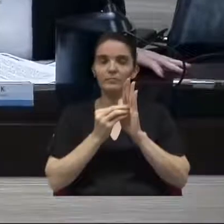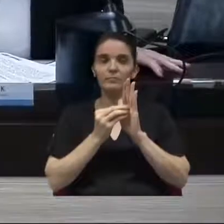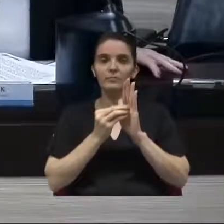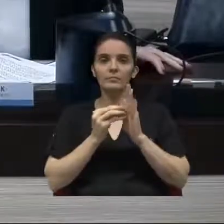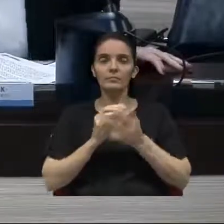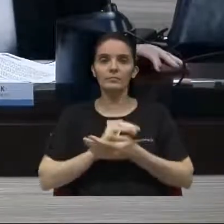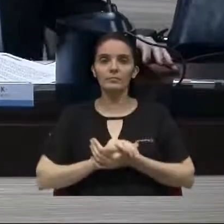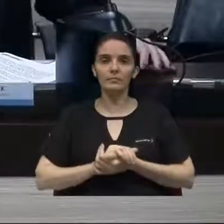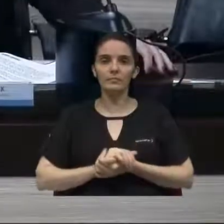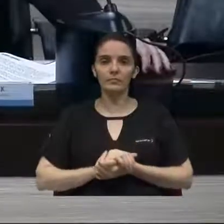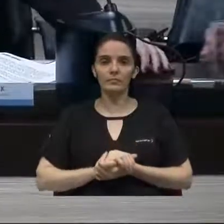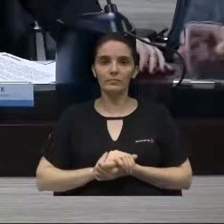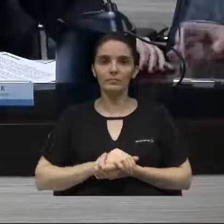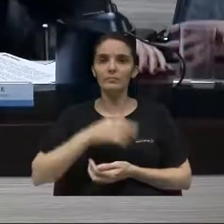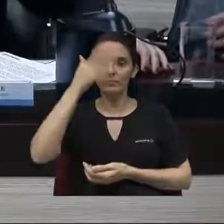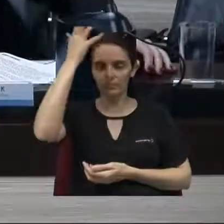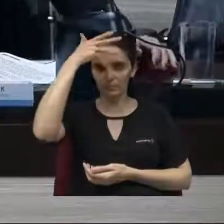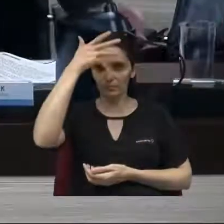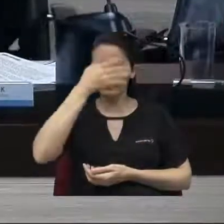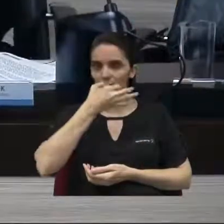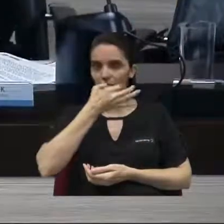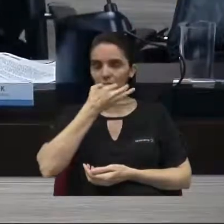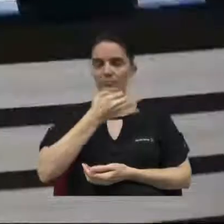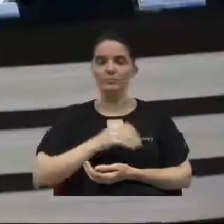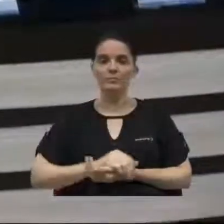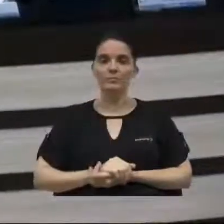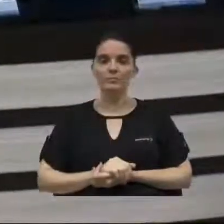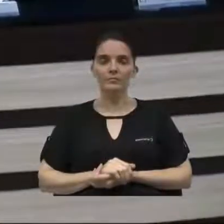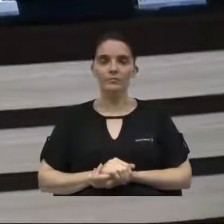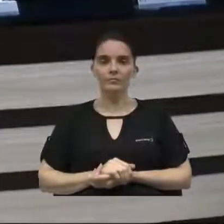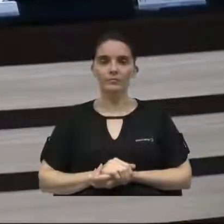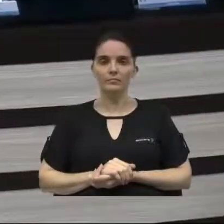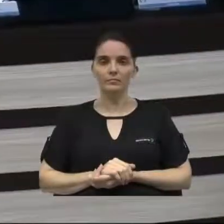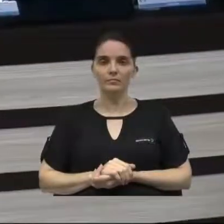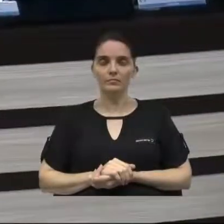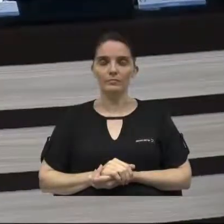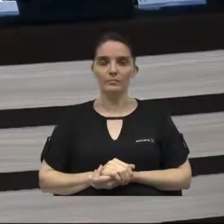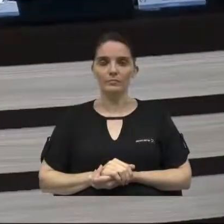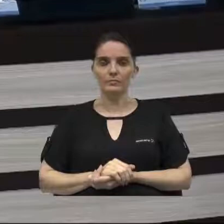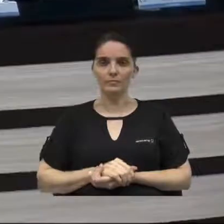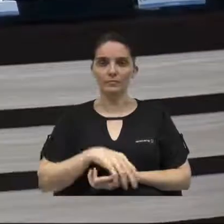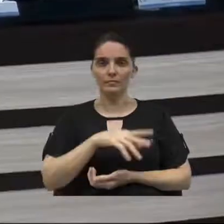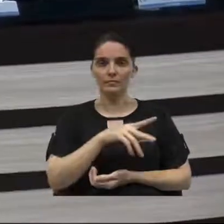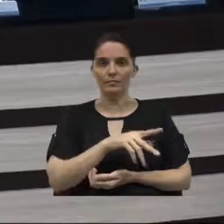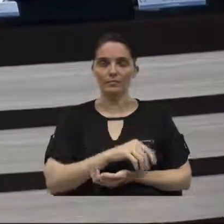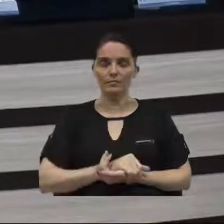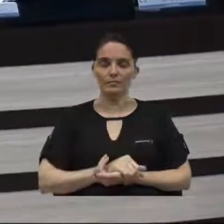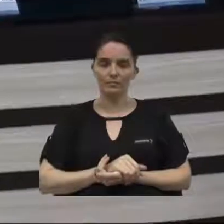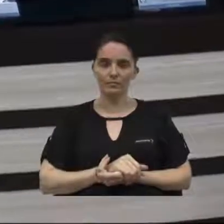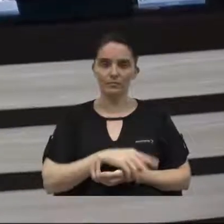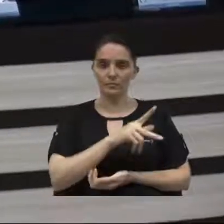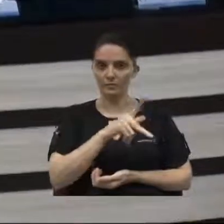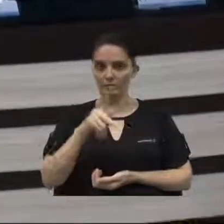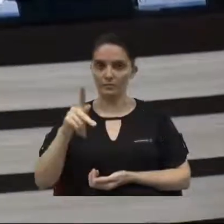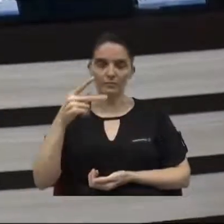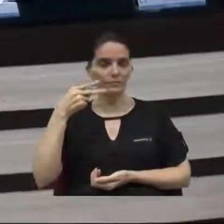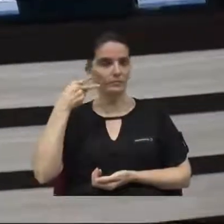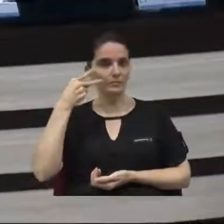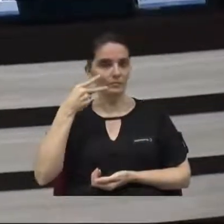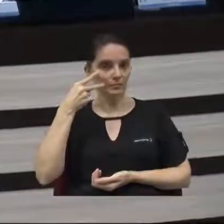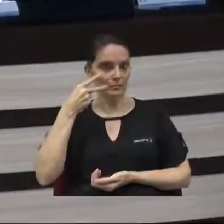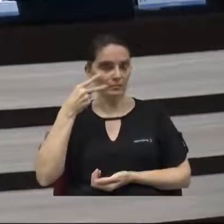discutir, senhor presidente. Com a palavra, a vereadora Érica Tanque. Senhor presidente, nobres